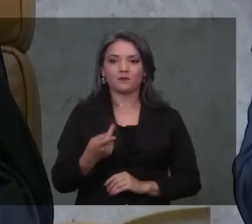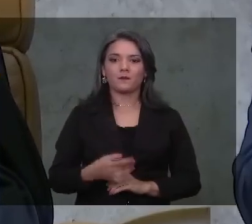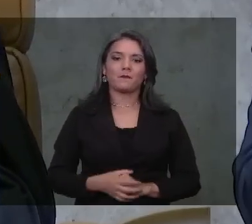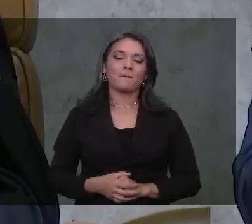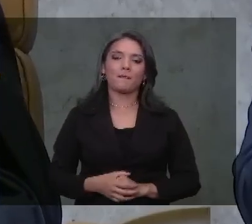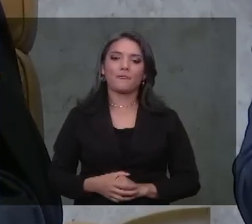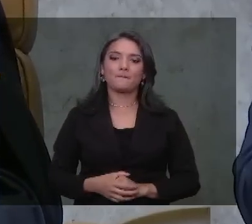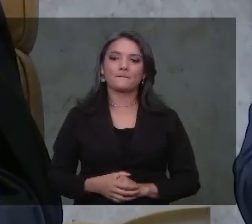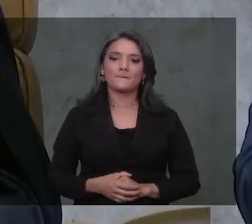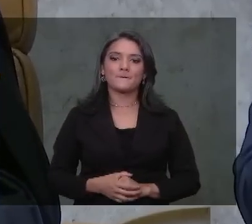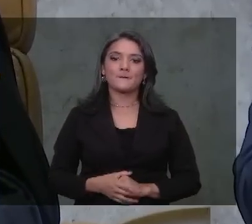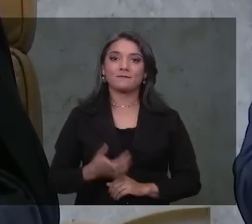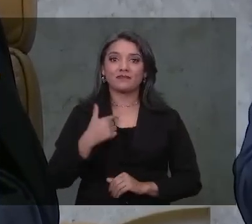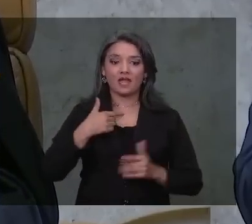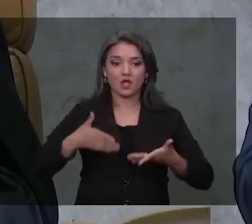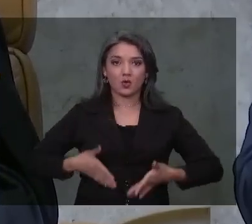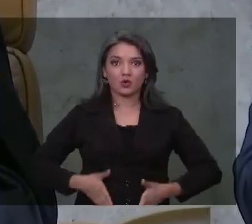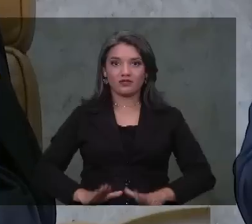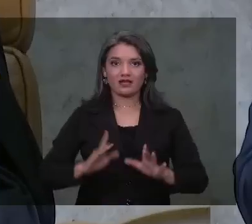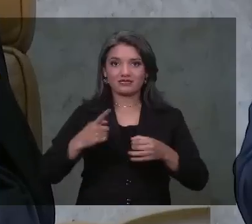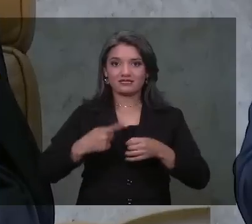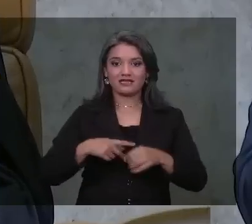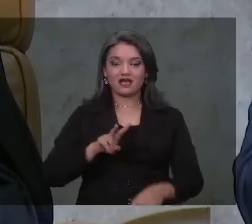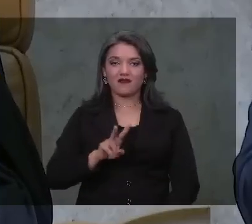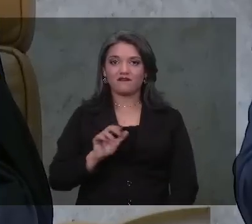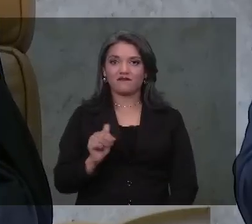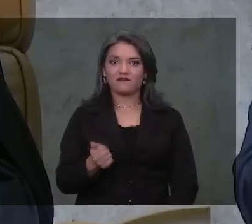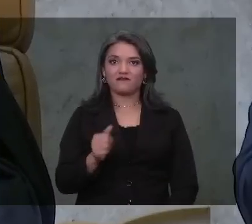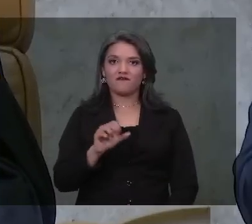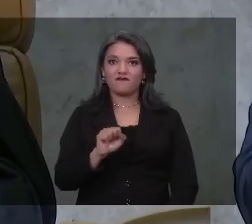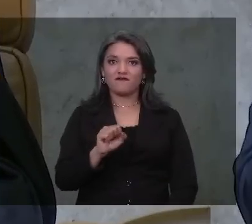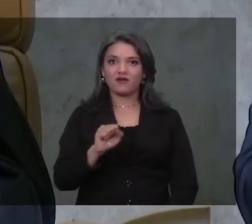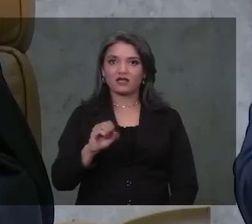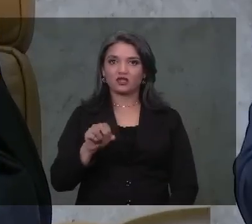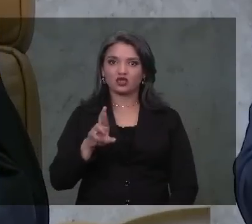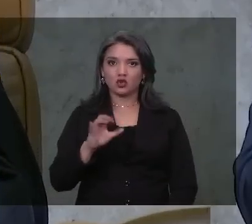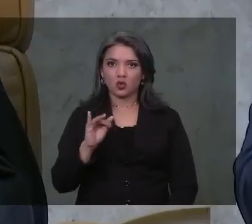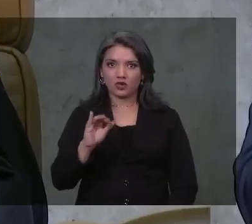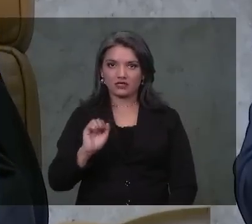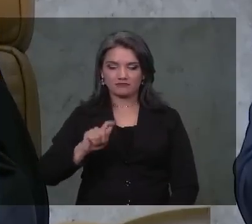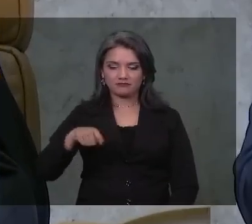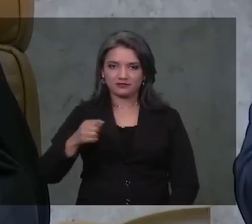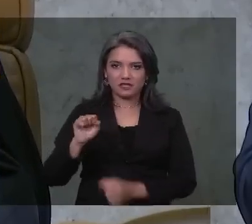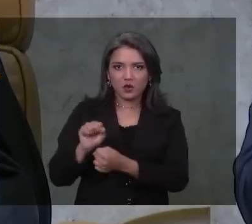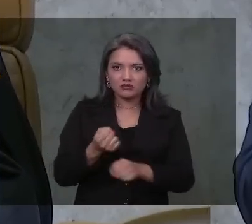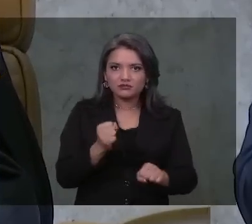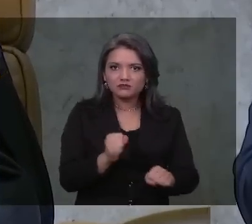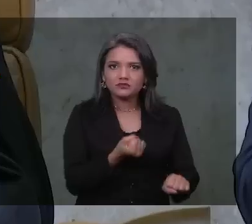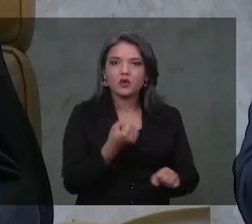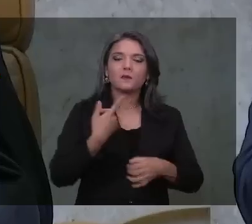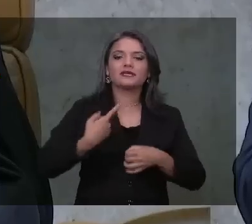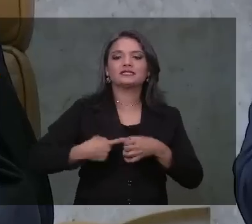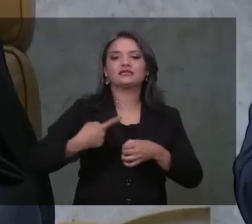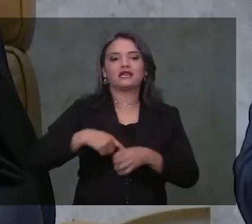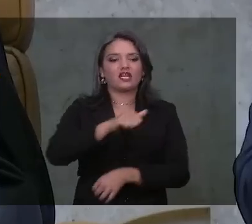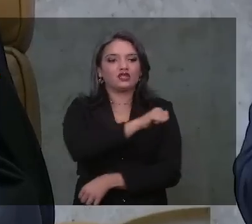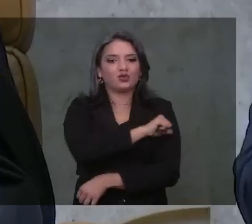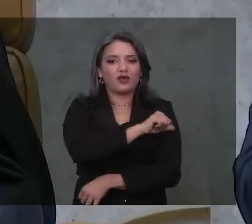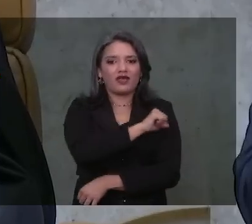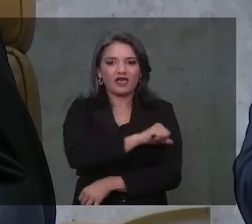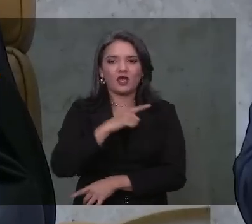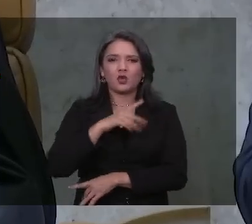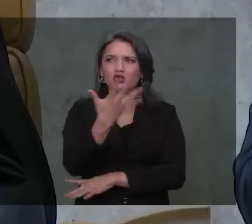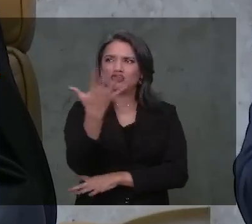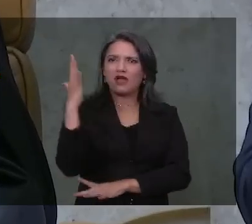Eu nasci em Vassouras, uma graciosa cidade a 2 horas do Rio de Janeiro, repleta de palmeiras